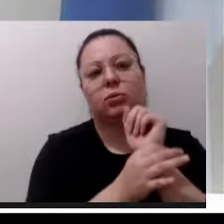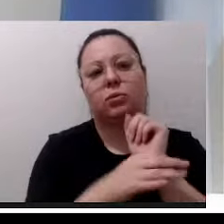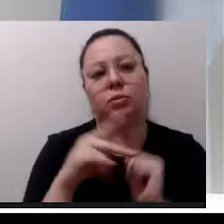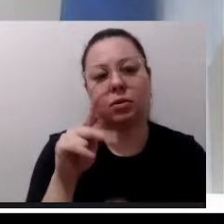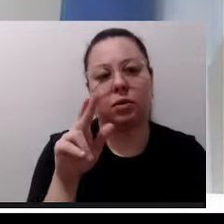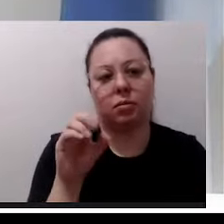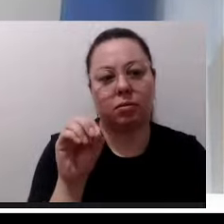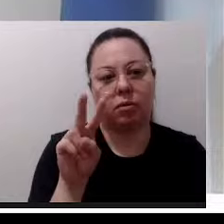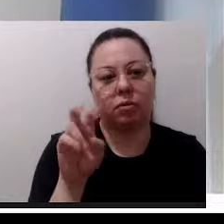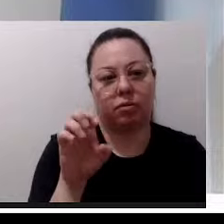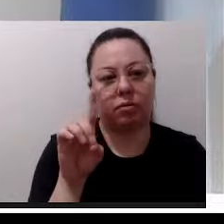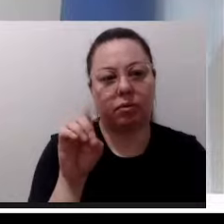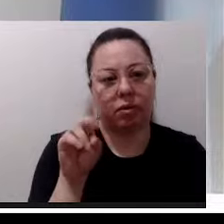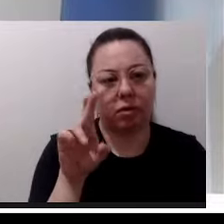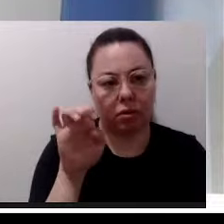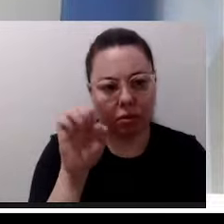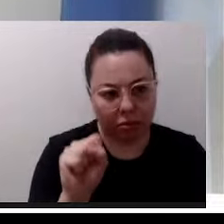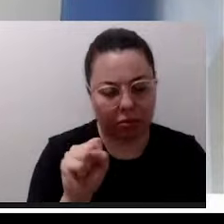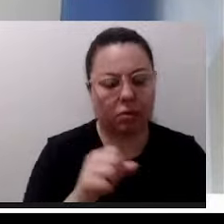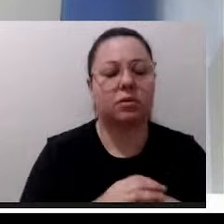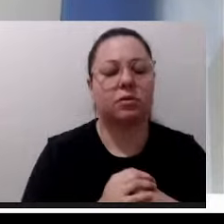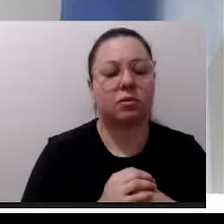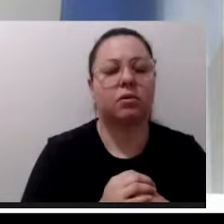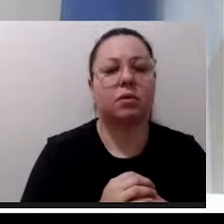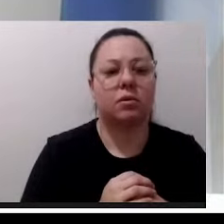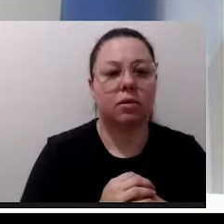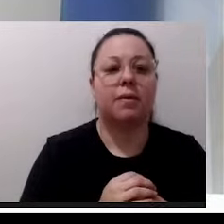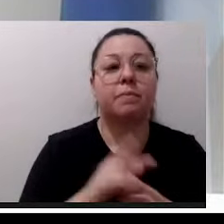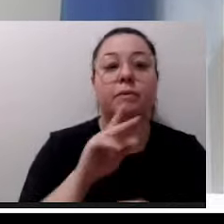Feitas tais considerações, a